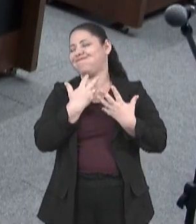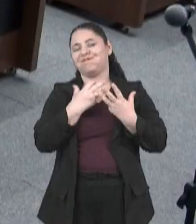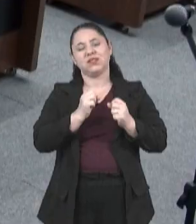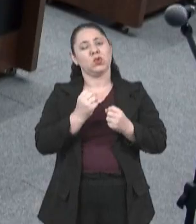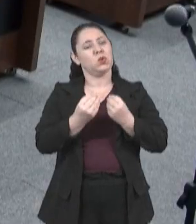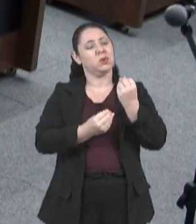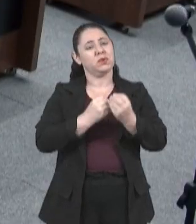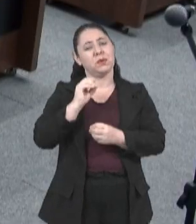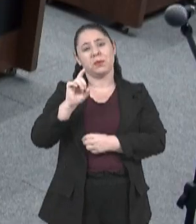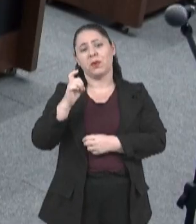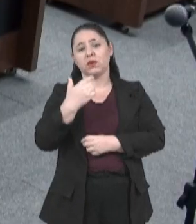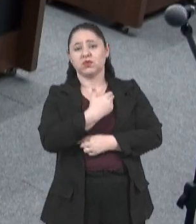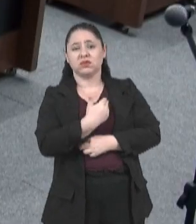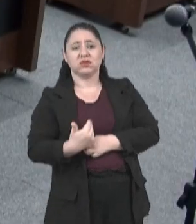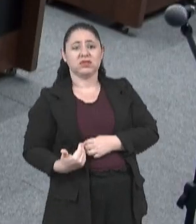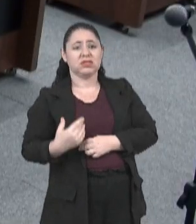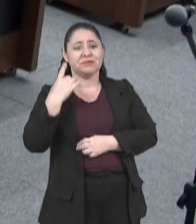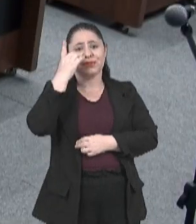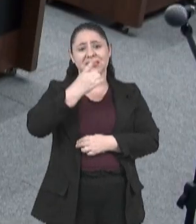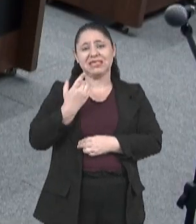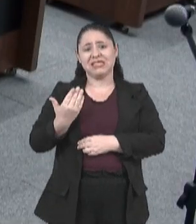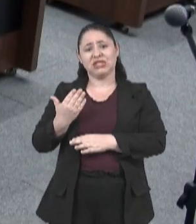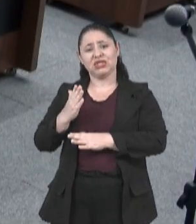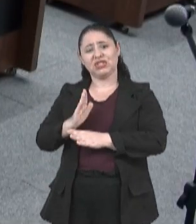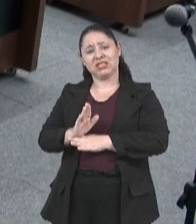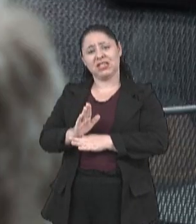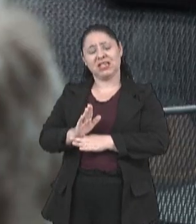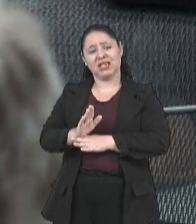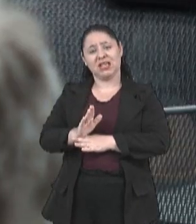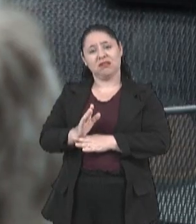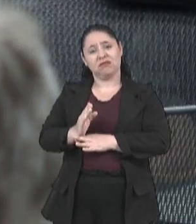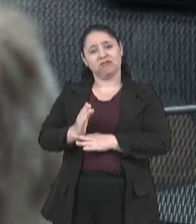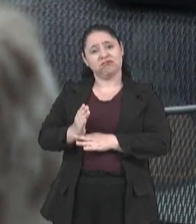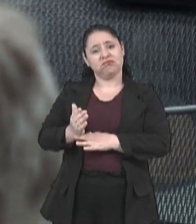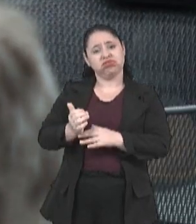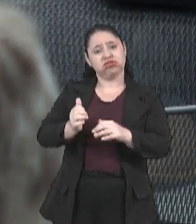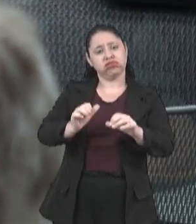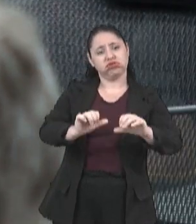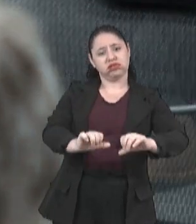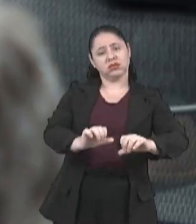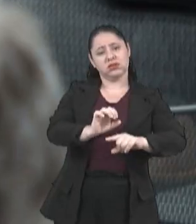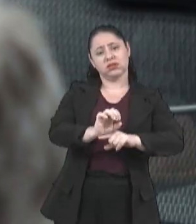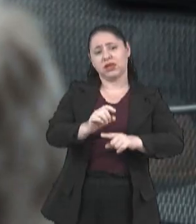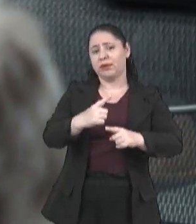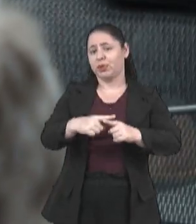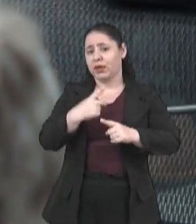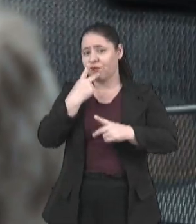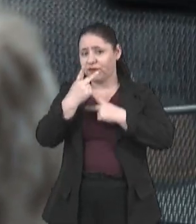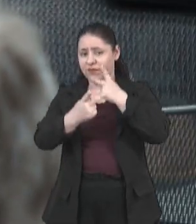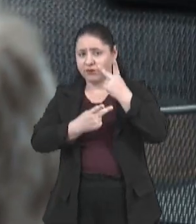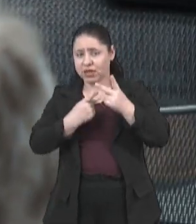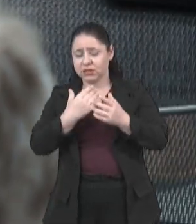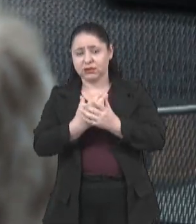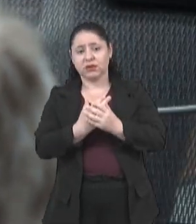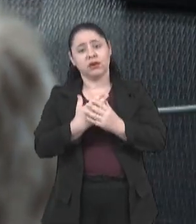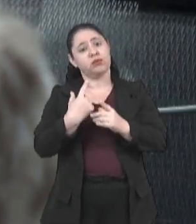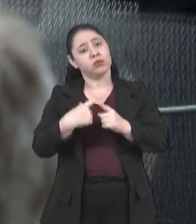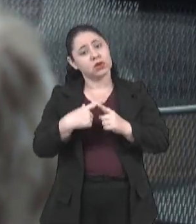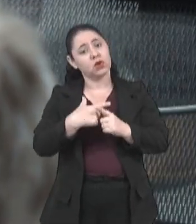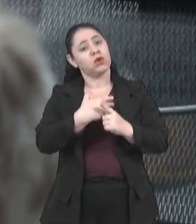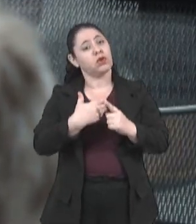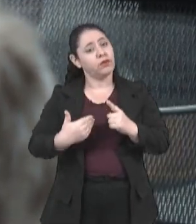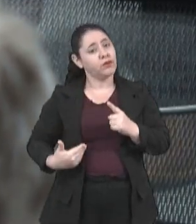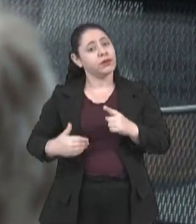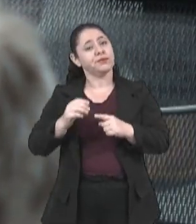ex-governador, como deputado, contribuir para ajudar a continuar fundando o Estado. Por que eu digo isso? Porque o governo